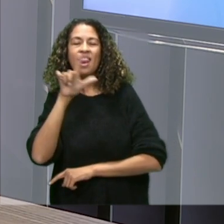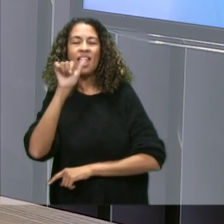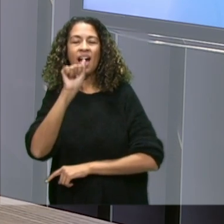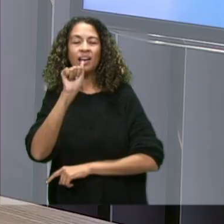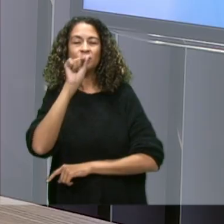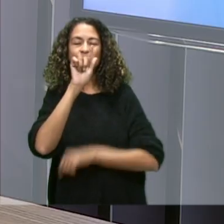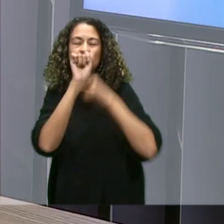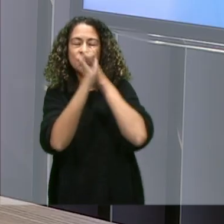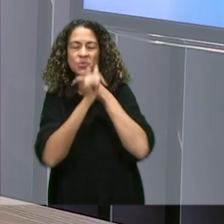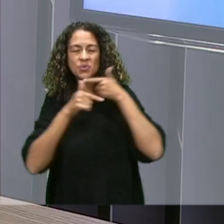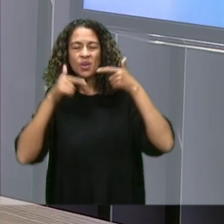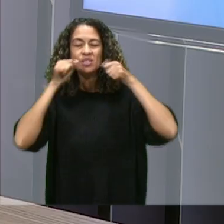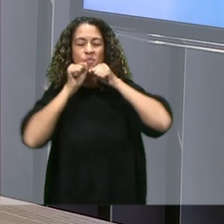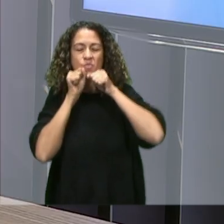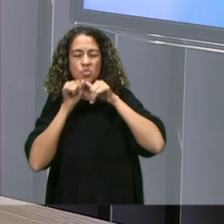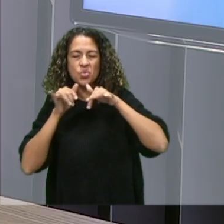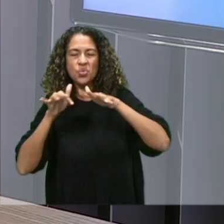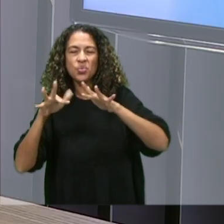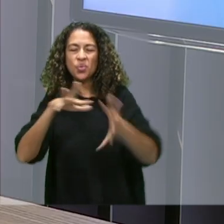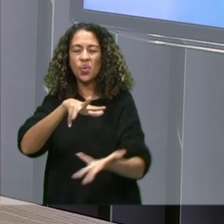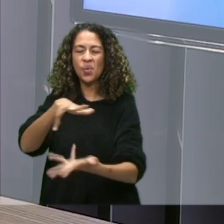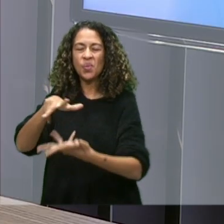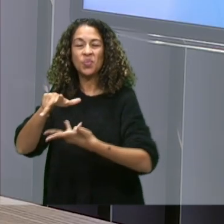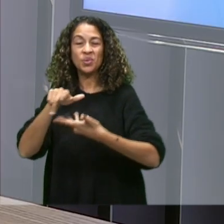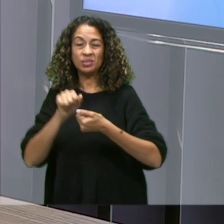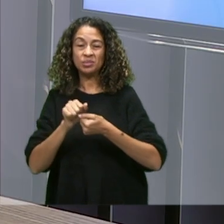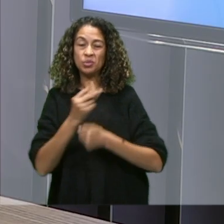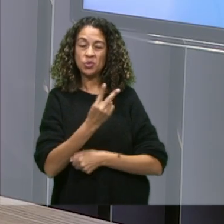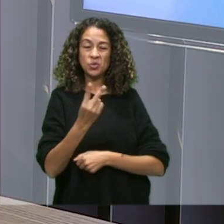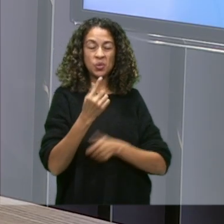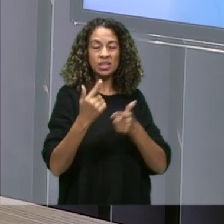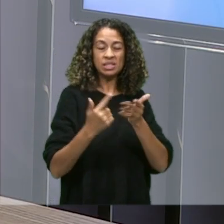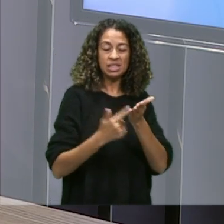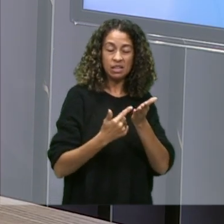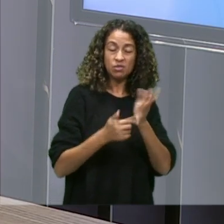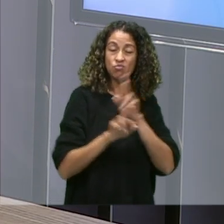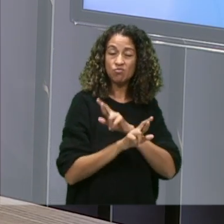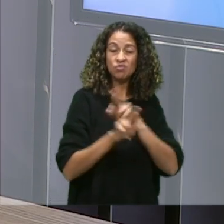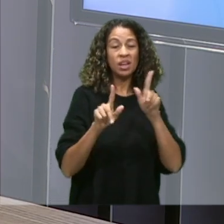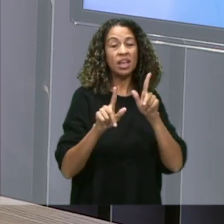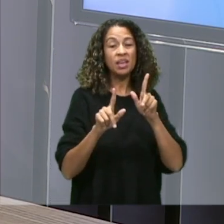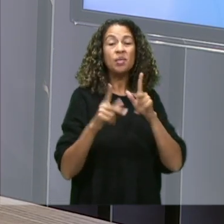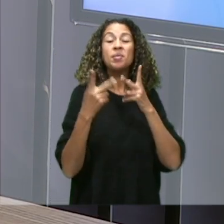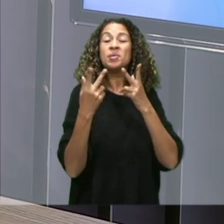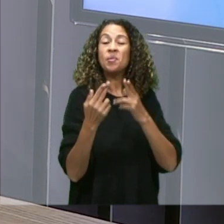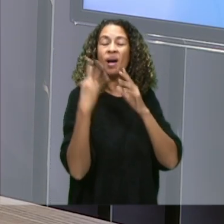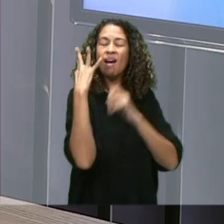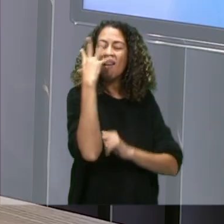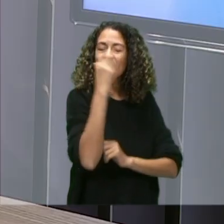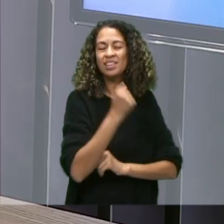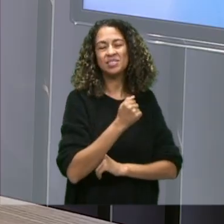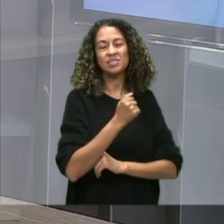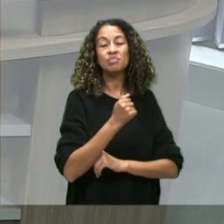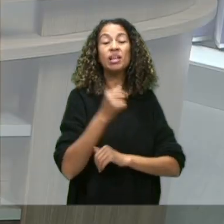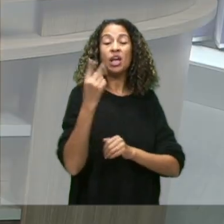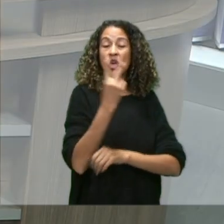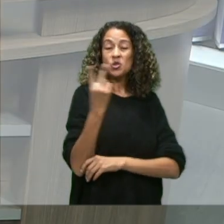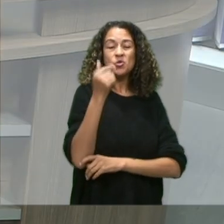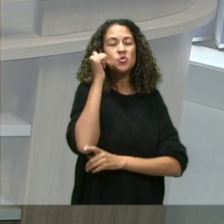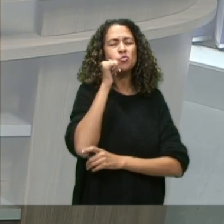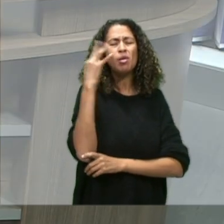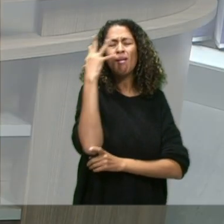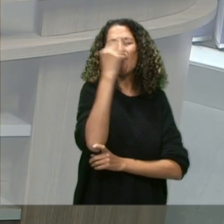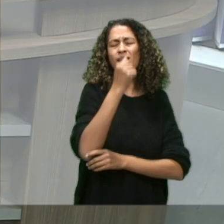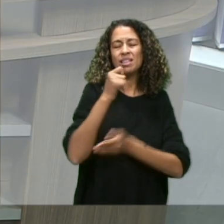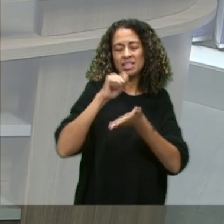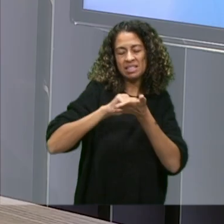distintos, mas igualmente belos, porque foram compostas por essas 2 belas mulheres que estão aqui comigo hoje,